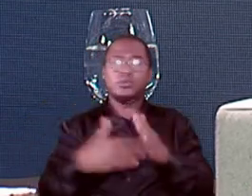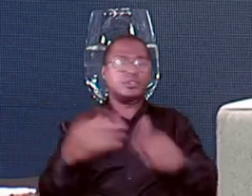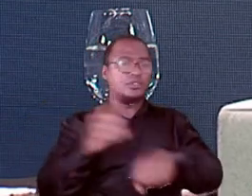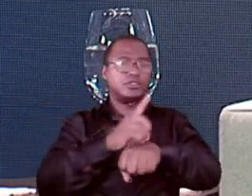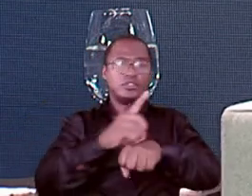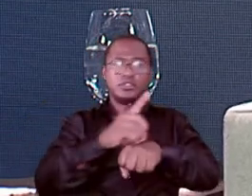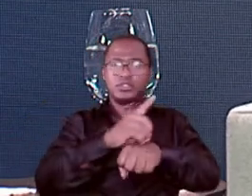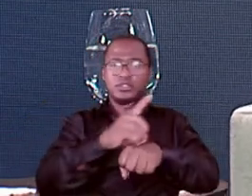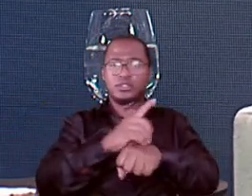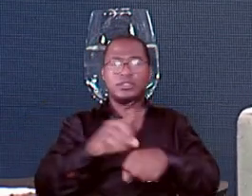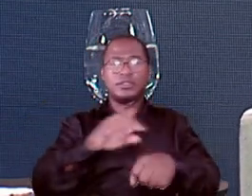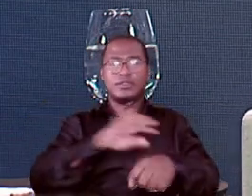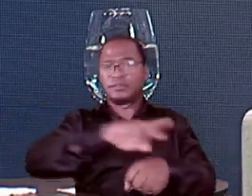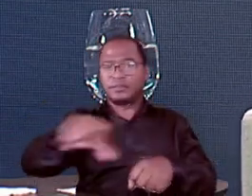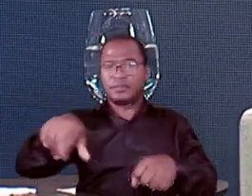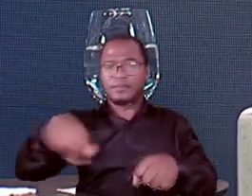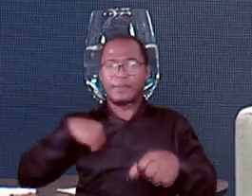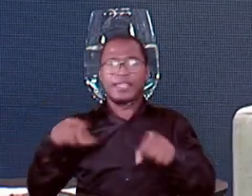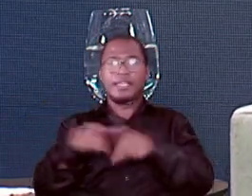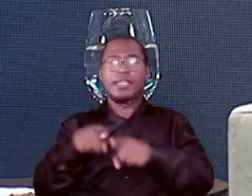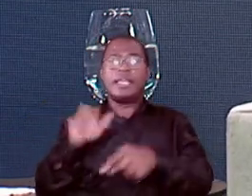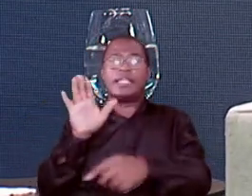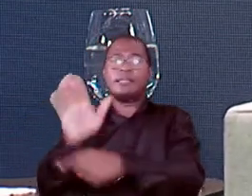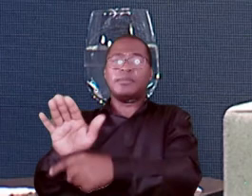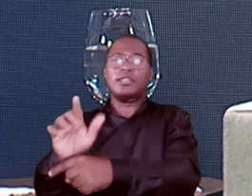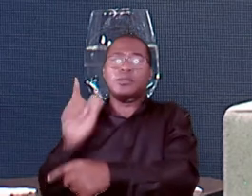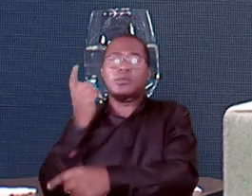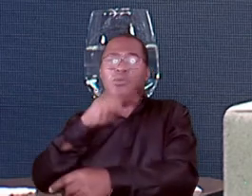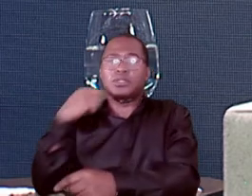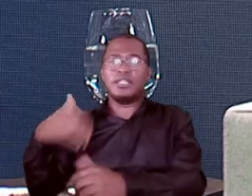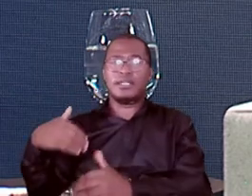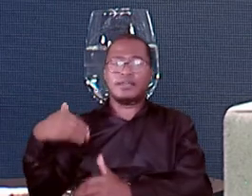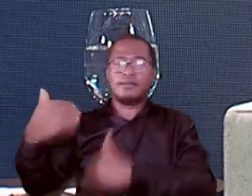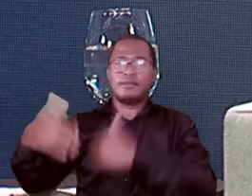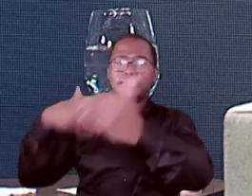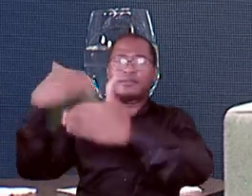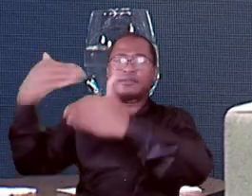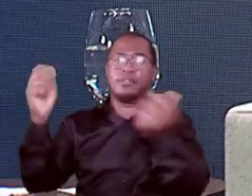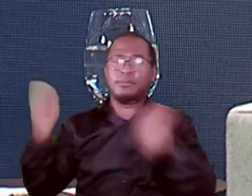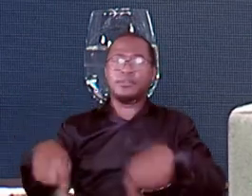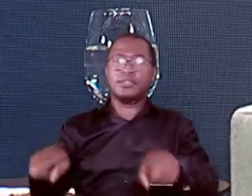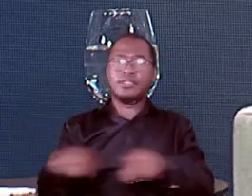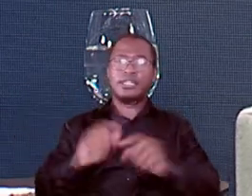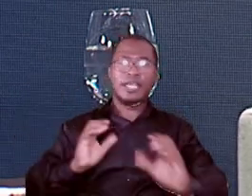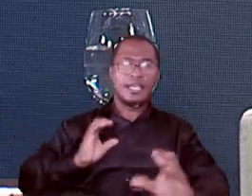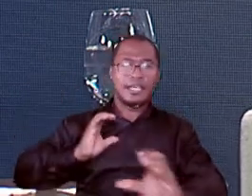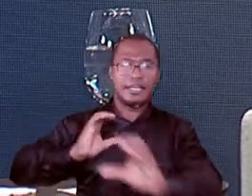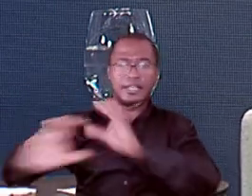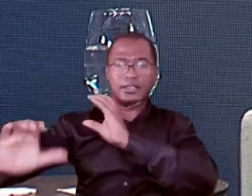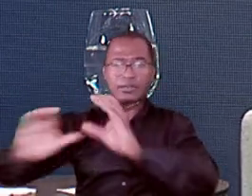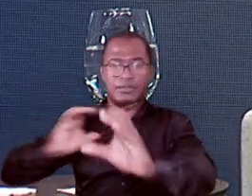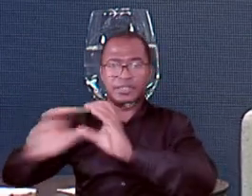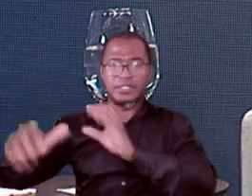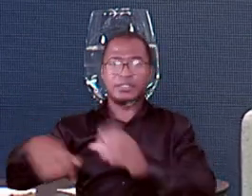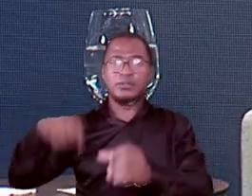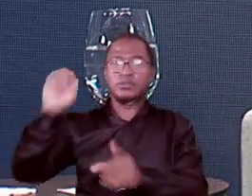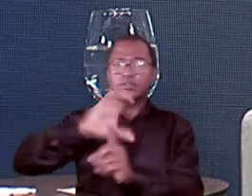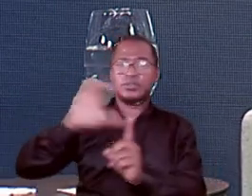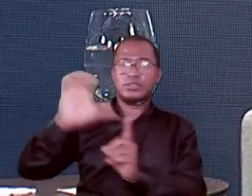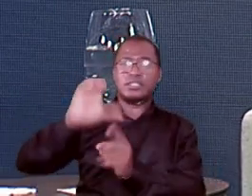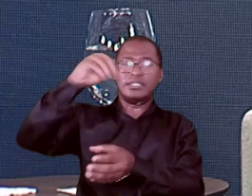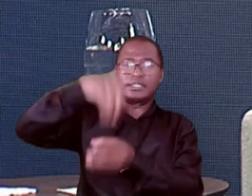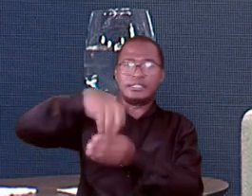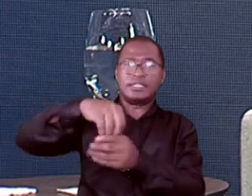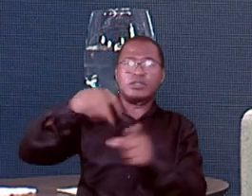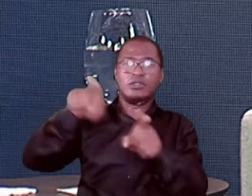auxiliando ele no grande produtividade através de bots para conversação com os seus clientes internos e com o mercado e aí eu acho que tem um ponto